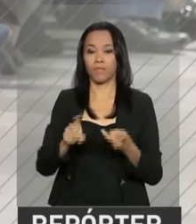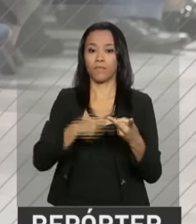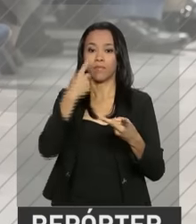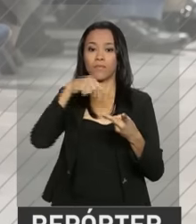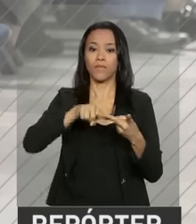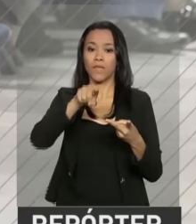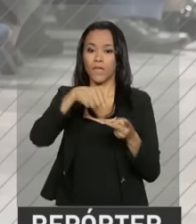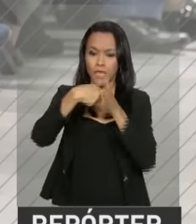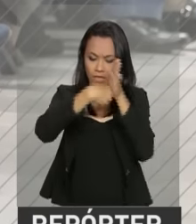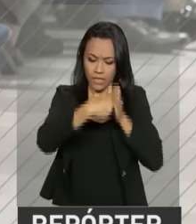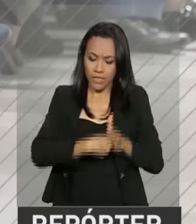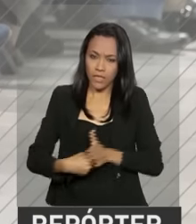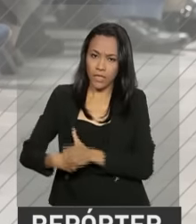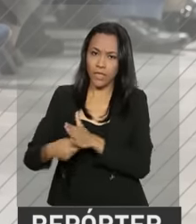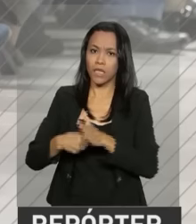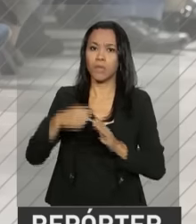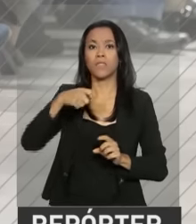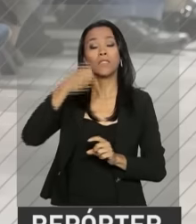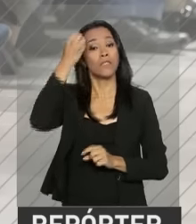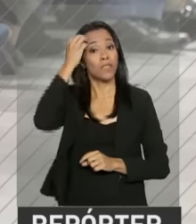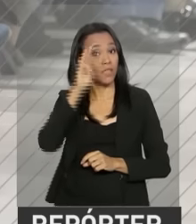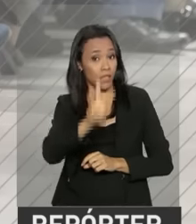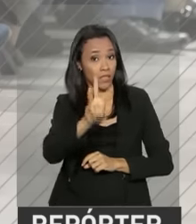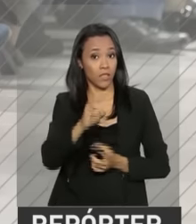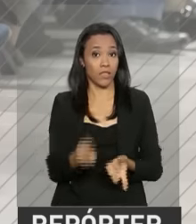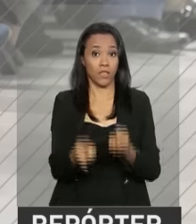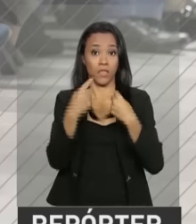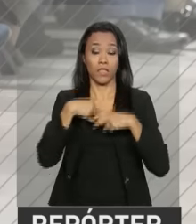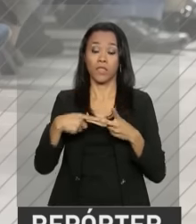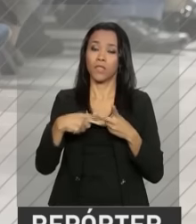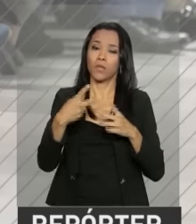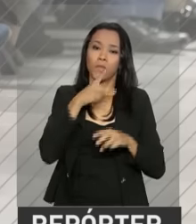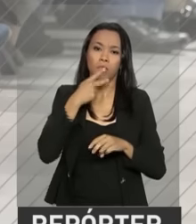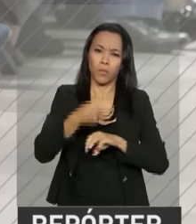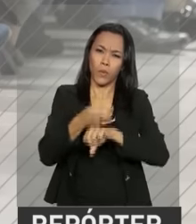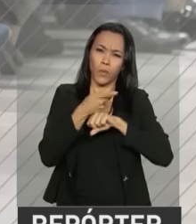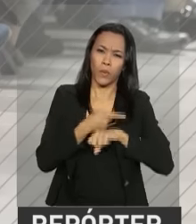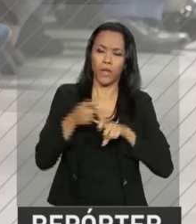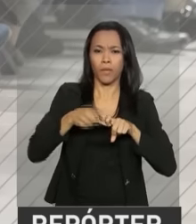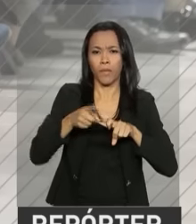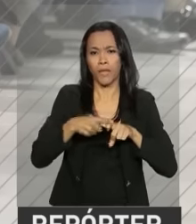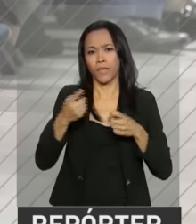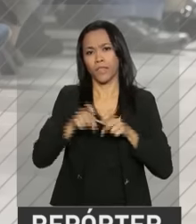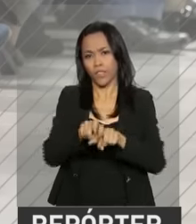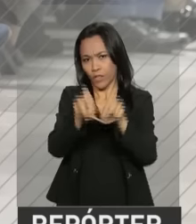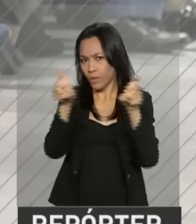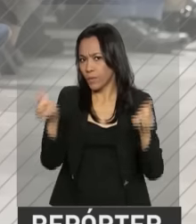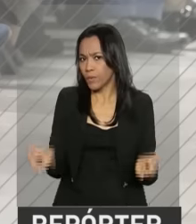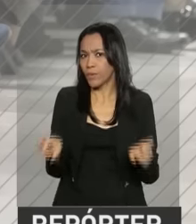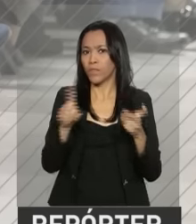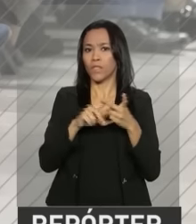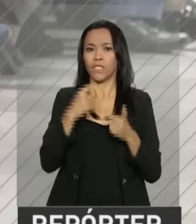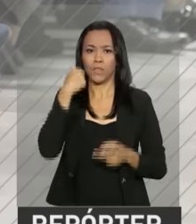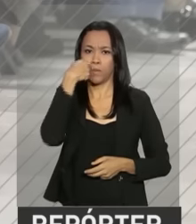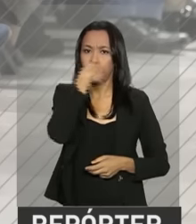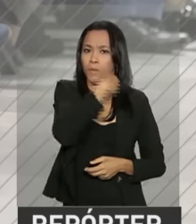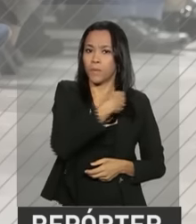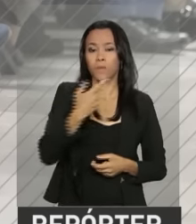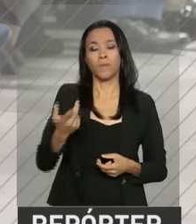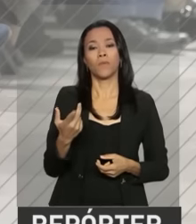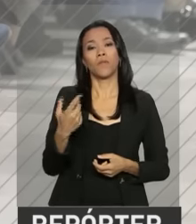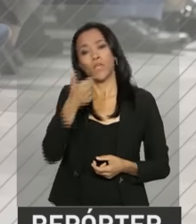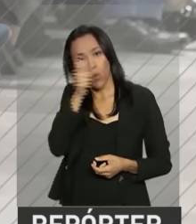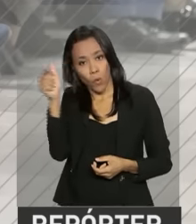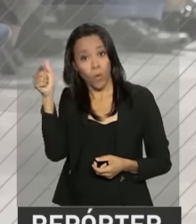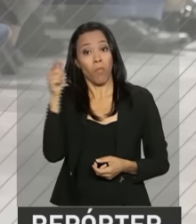análises clínicas em até 3S Dias consultas básicas como as de Pediatria ginecologia e odontologia podem ser